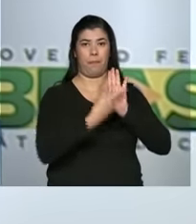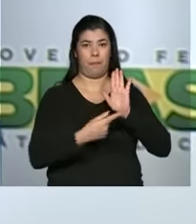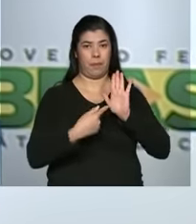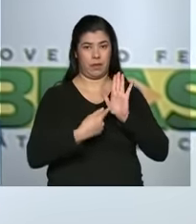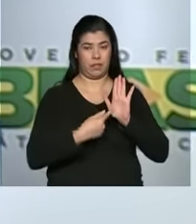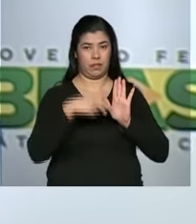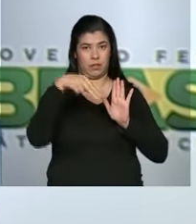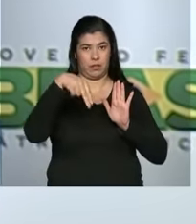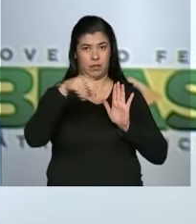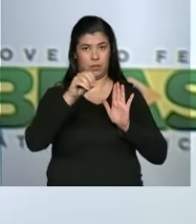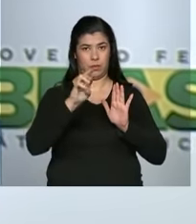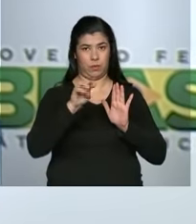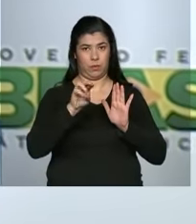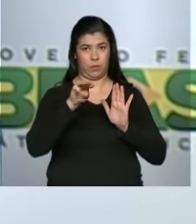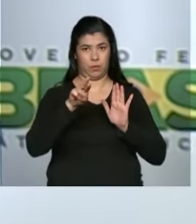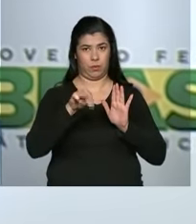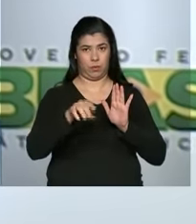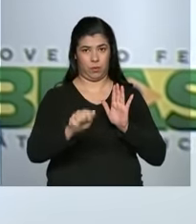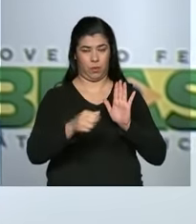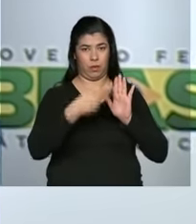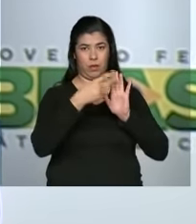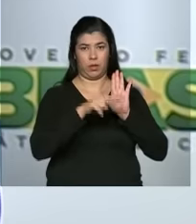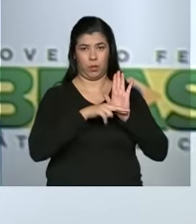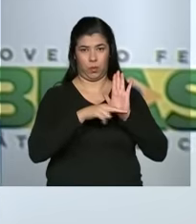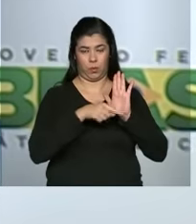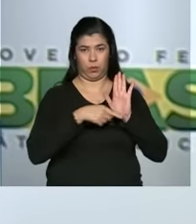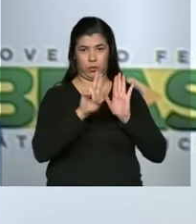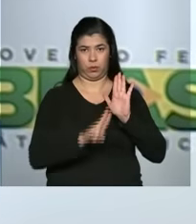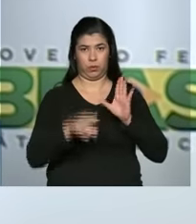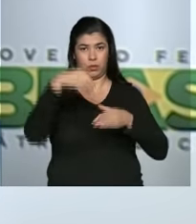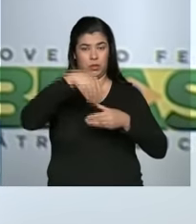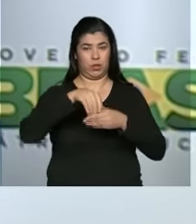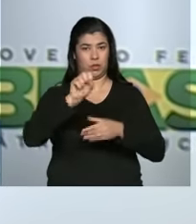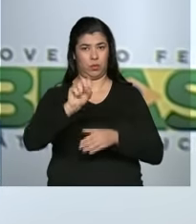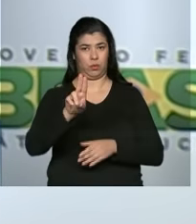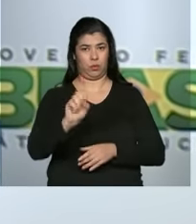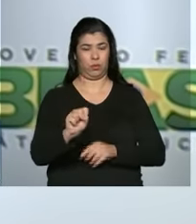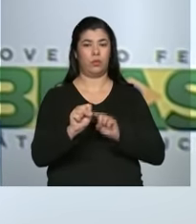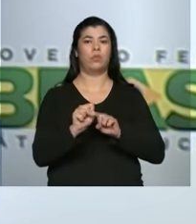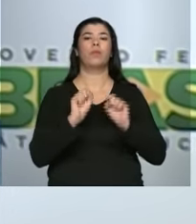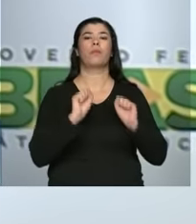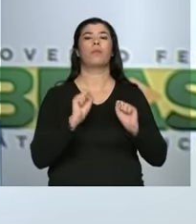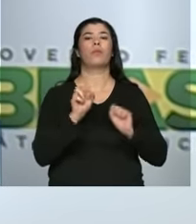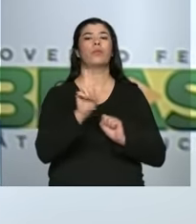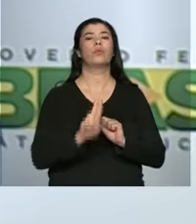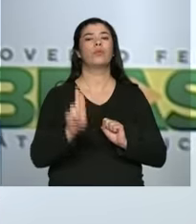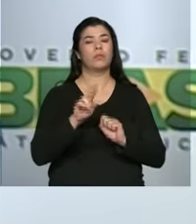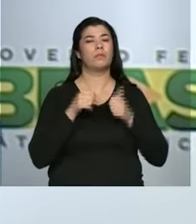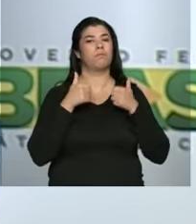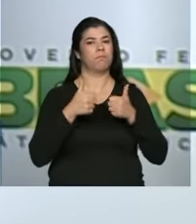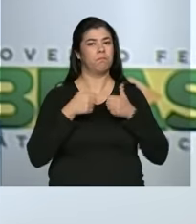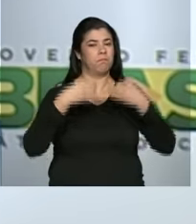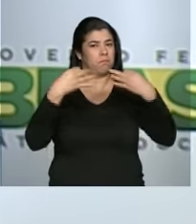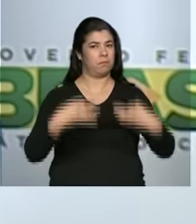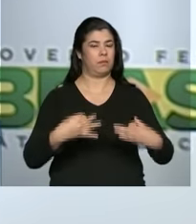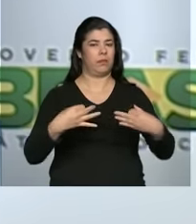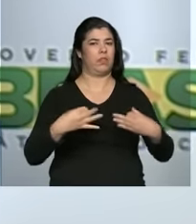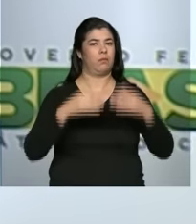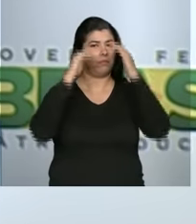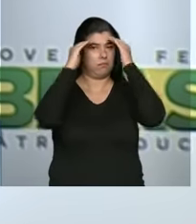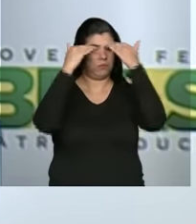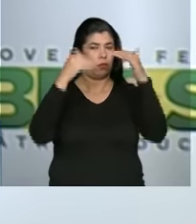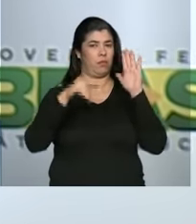de uso no âmbito do SUS nós estamos dizendo o seguinte só podem ser utilizadas cumprindo as normas de